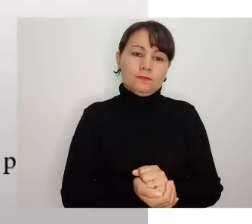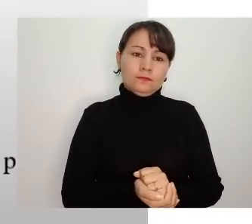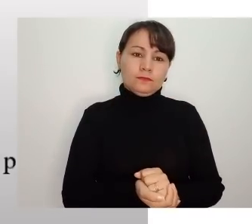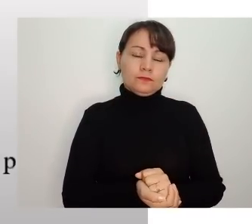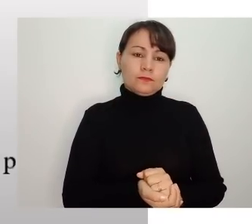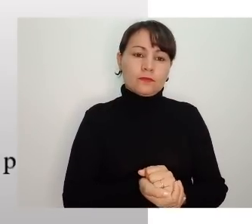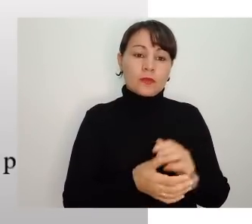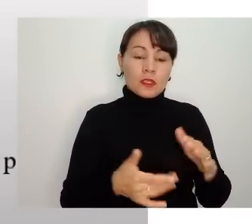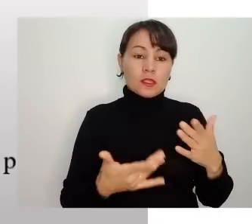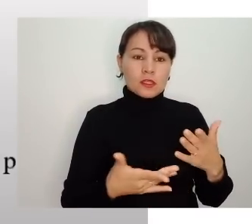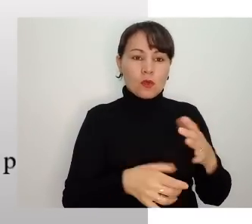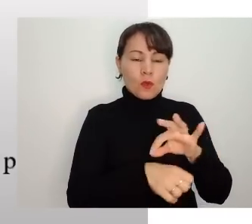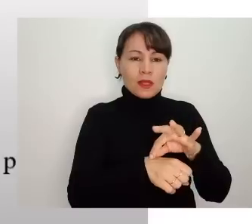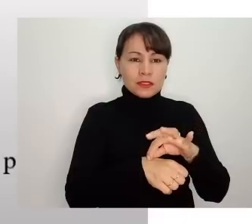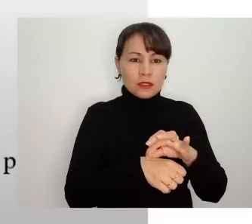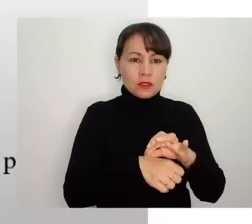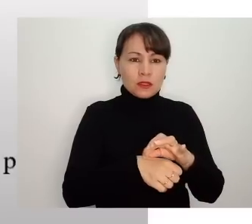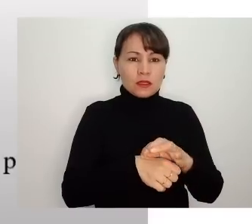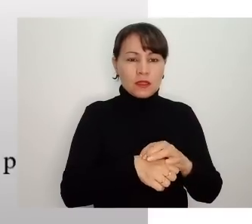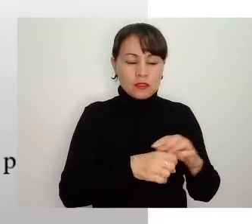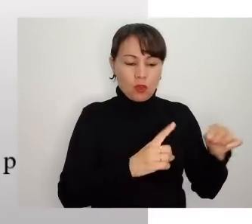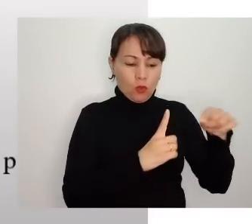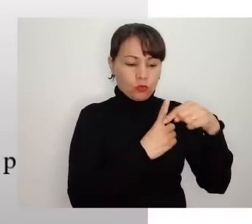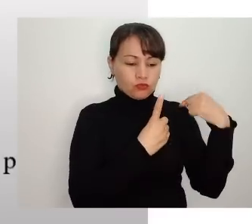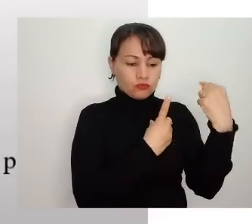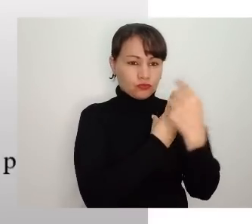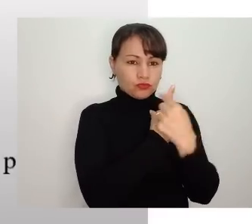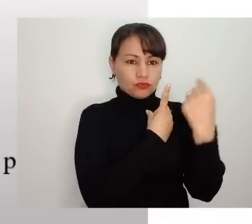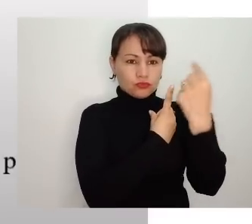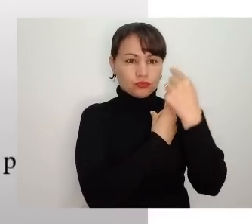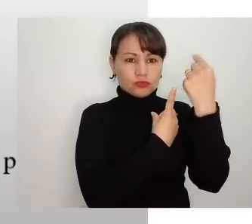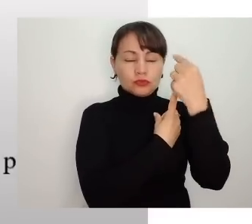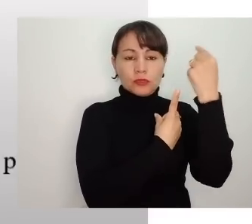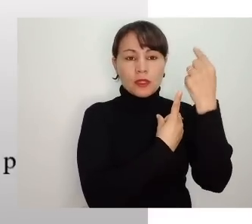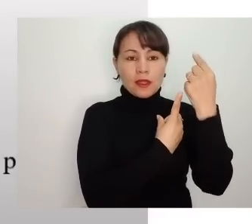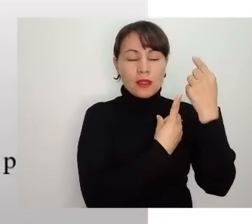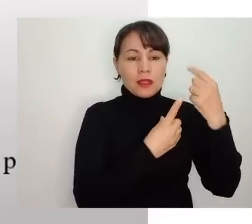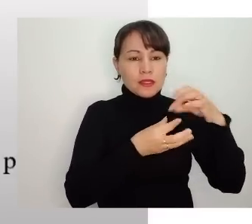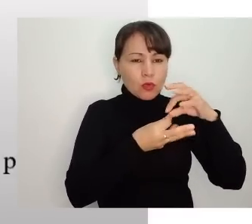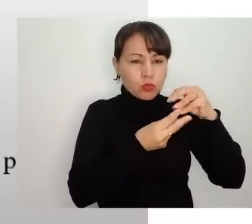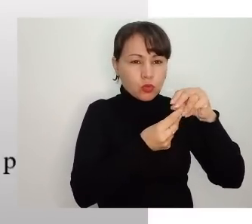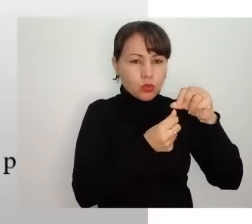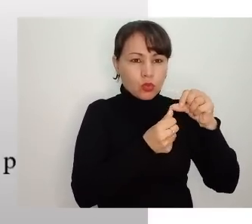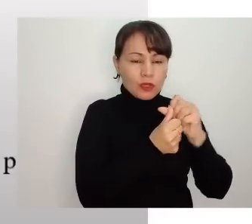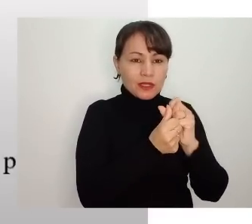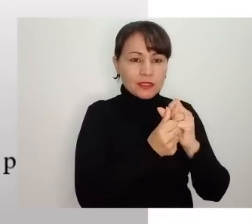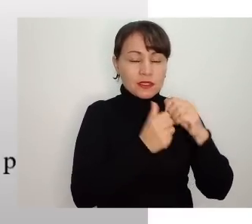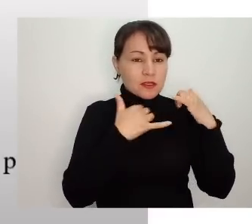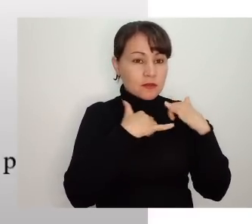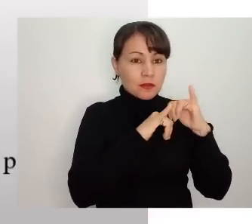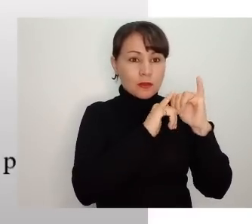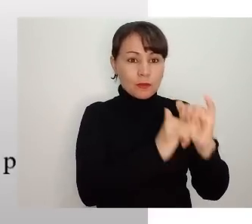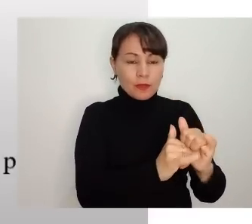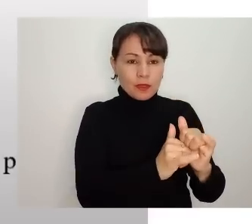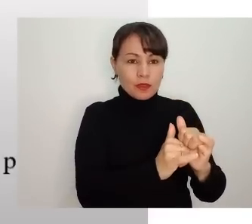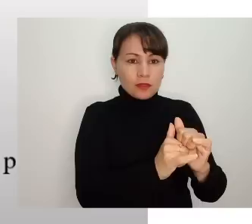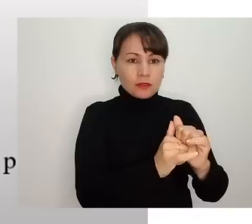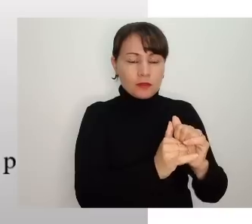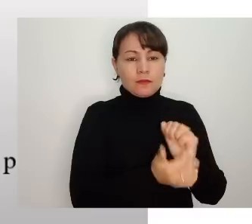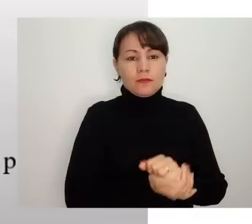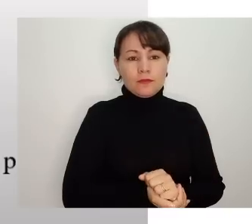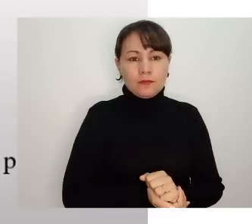essa célula, que são as células entrepadeiras e as células granulares que emitem